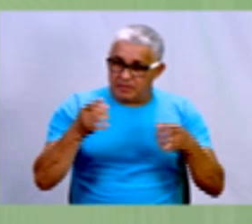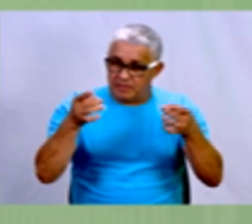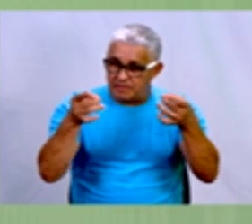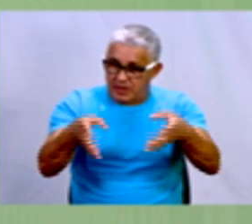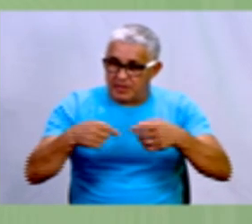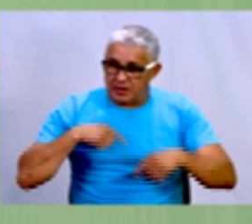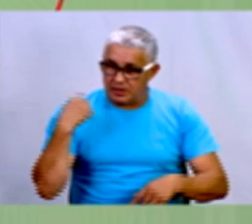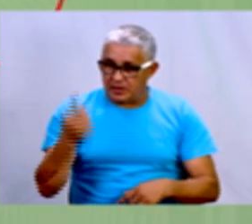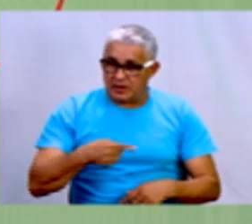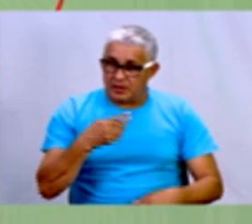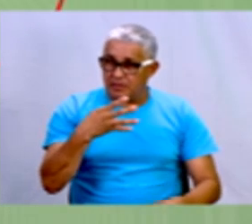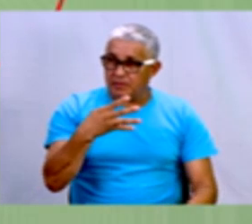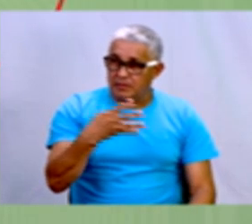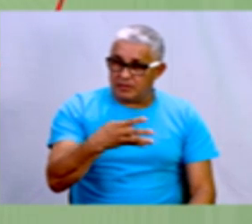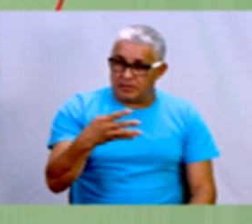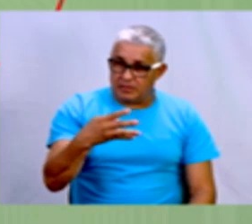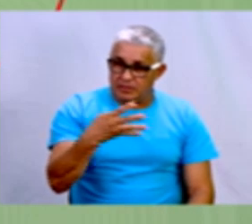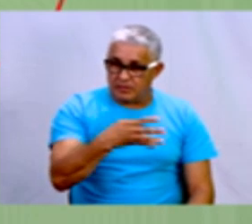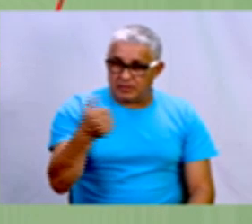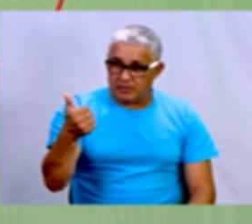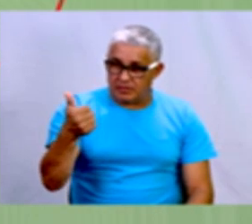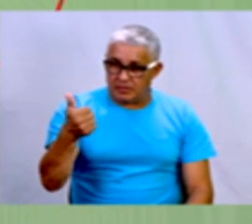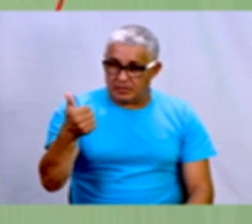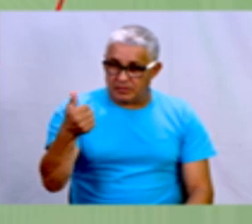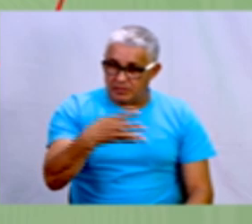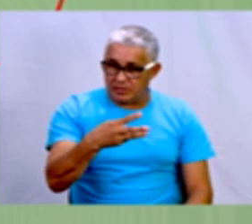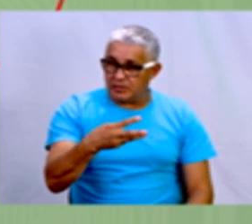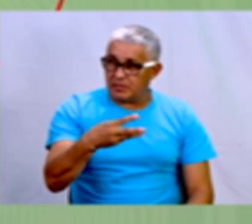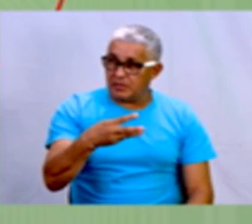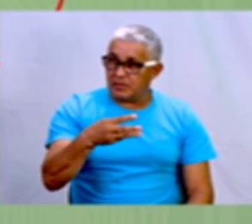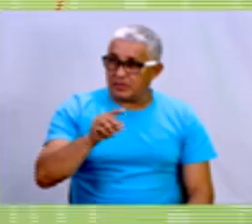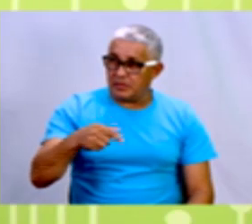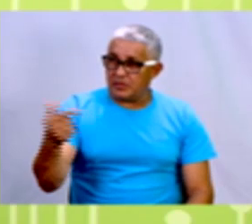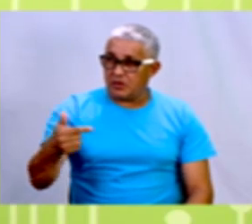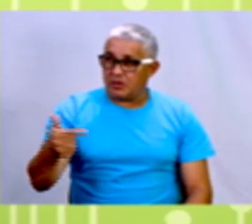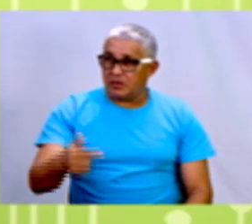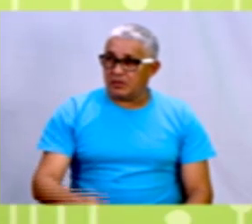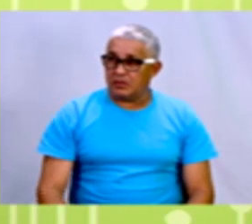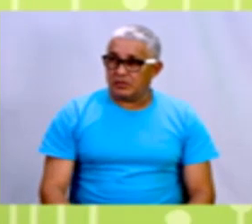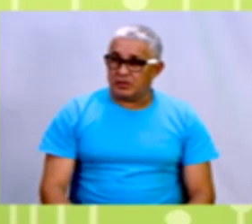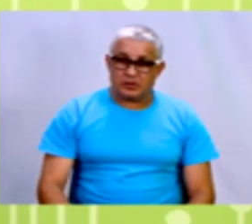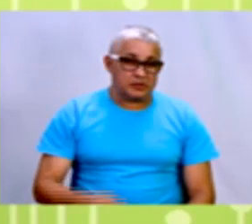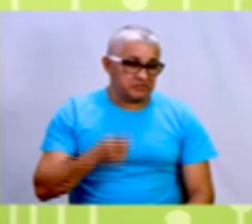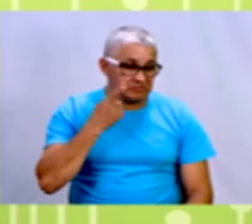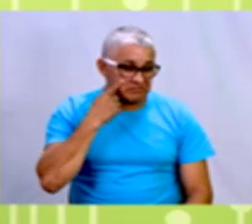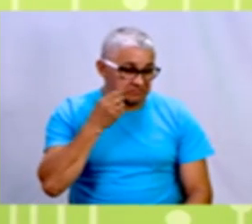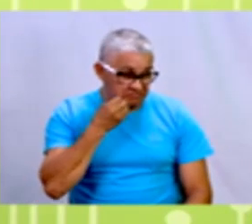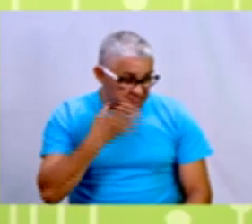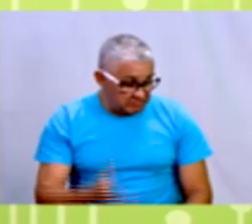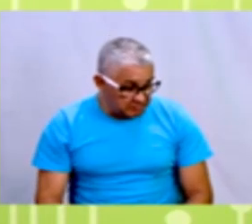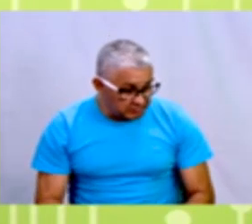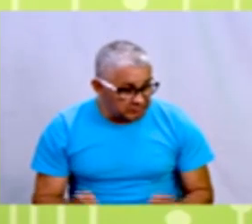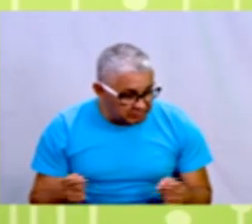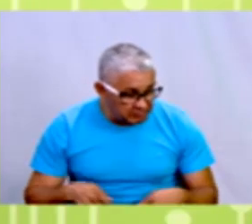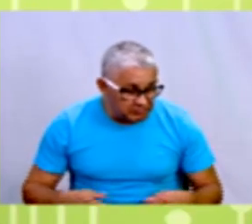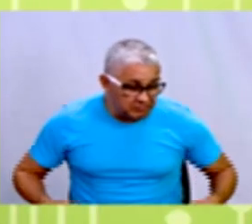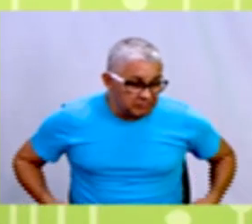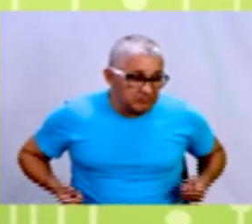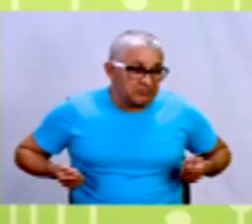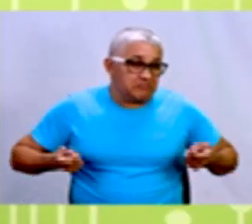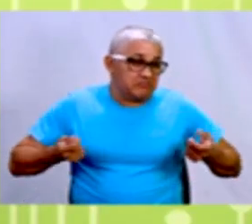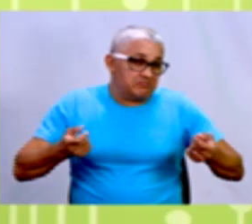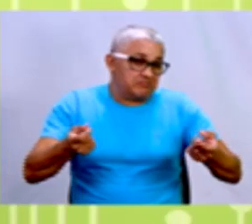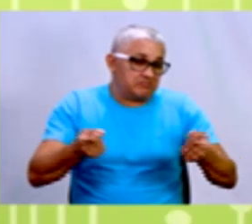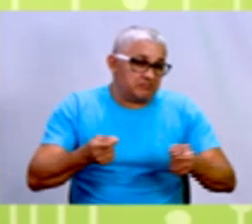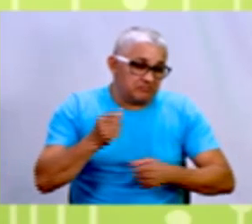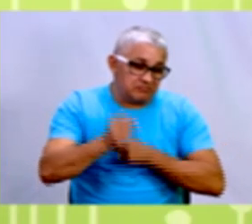413,22. Então, daí vai ser a análise que vocês vão fazer quando vocês forem investir em alguma coisa. Vale a pena eu tirar o dinheiro do bolso para, em